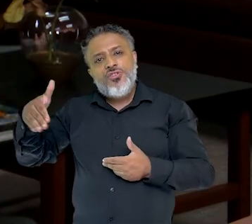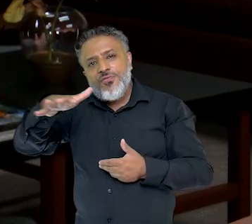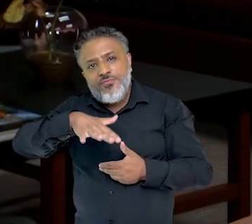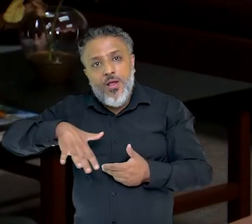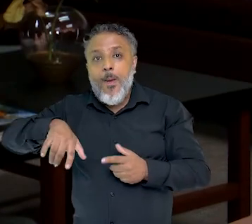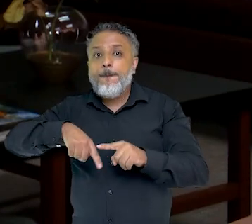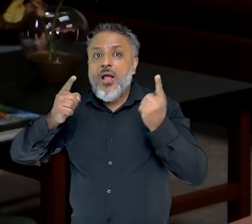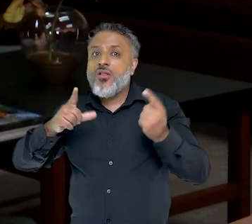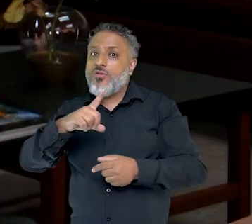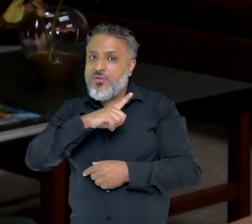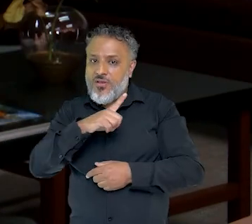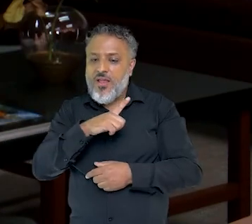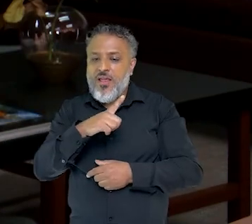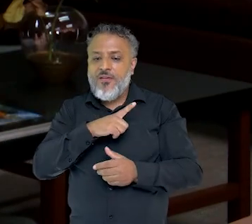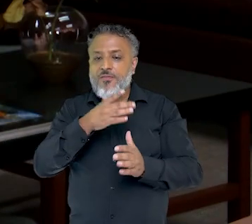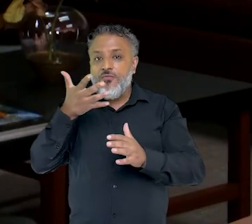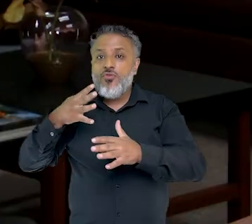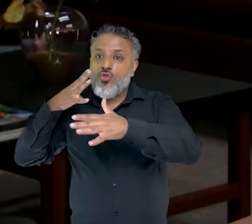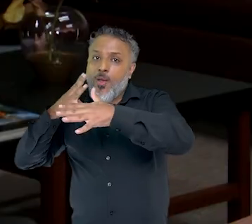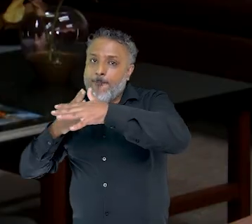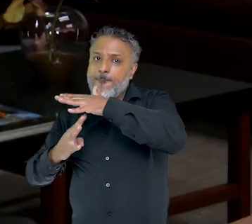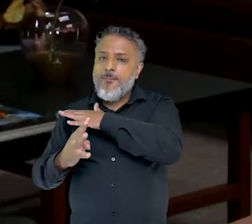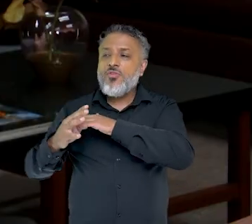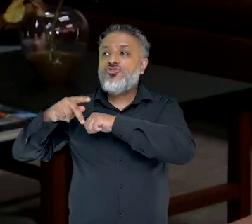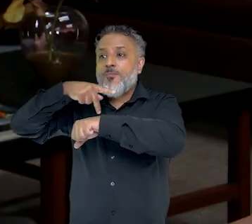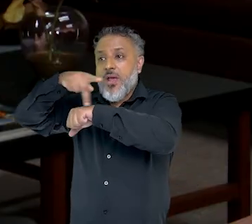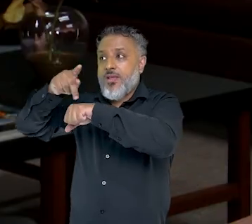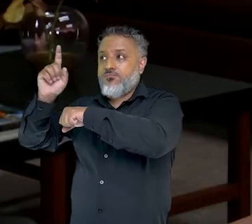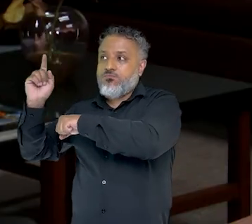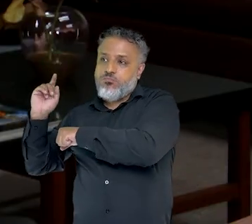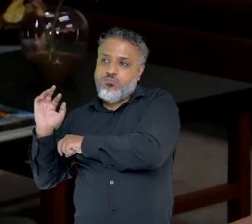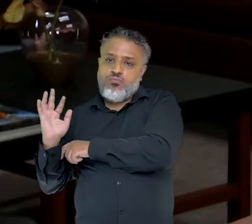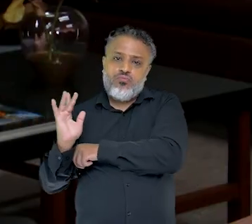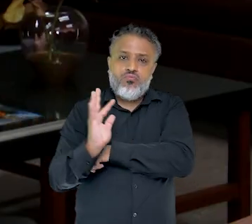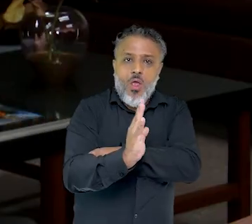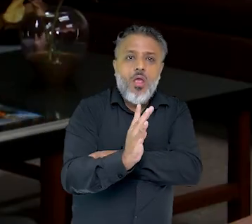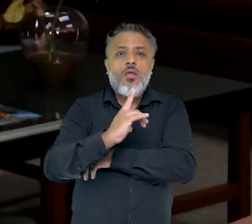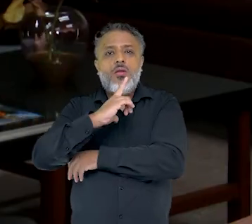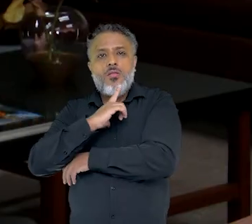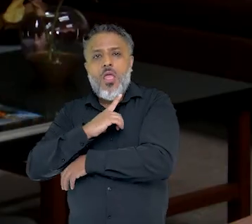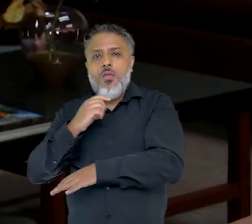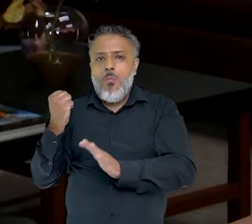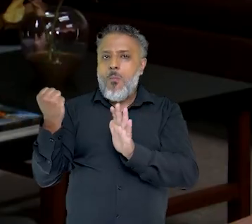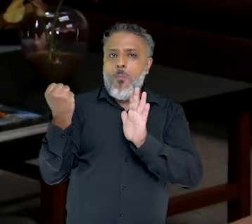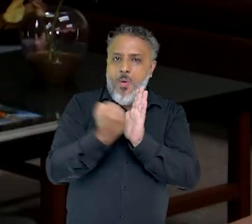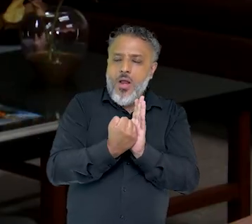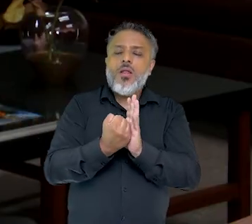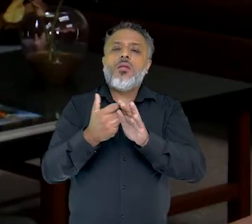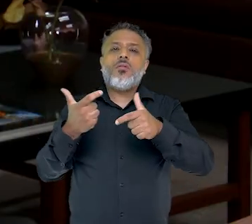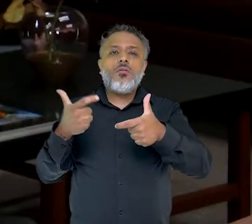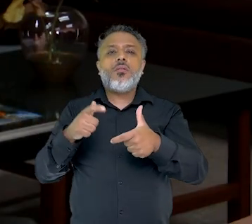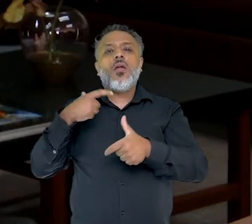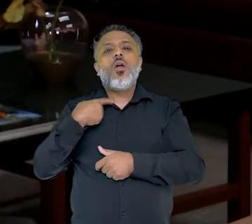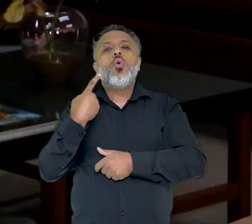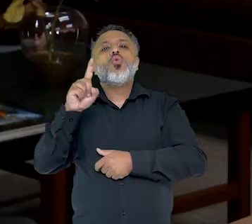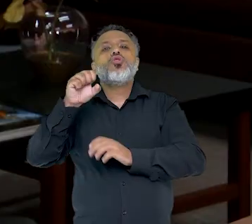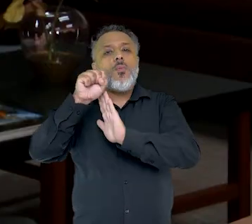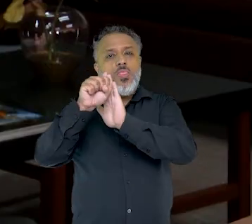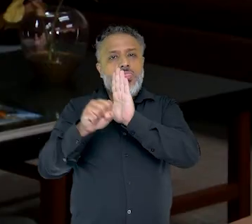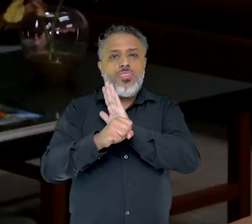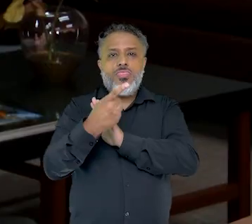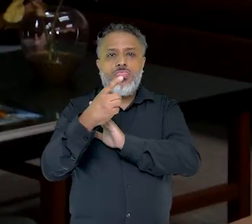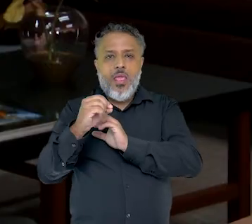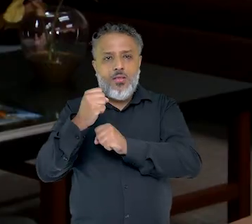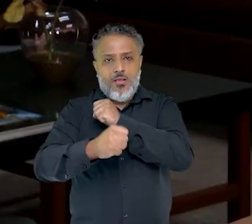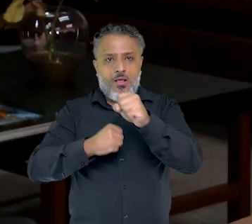nós temos alguns fluxos migratórios que são mais marcantes, ou que têm sido mais marcantes na última década, principalmente a